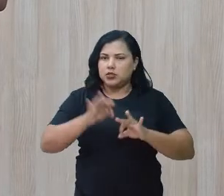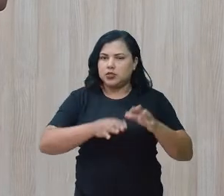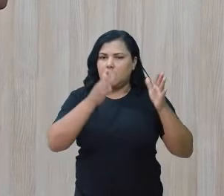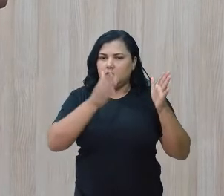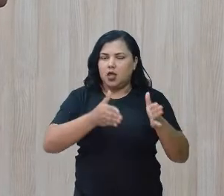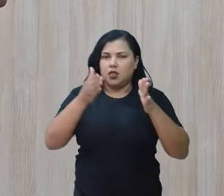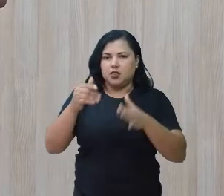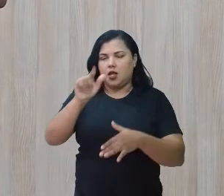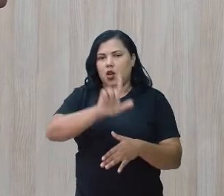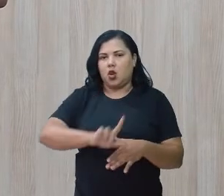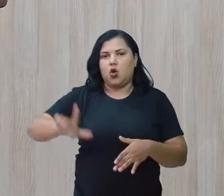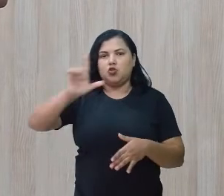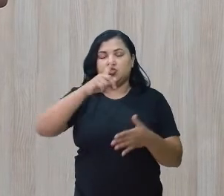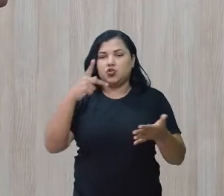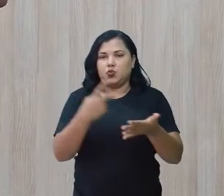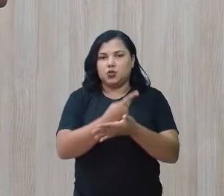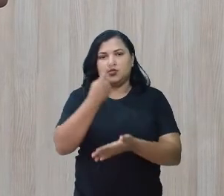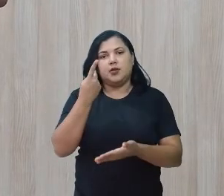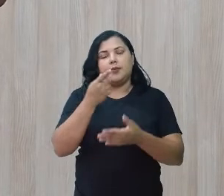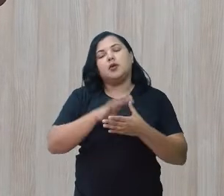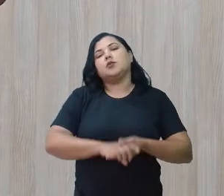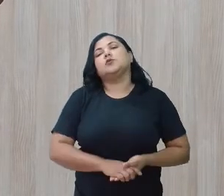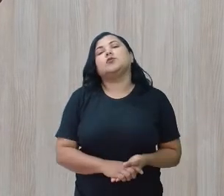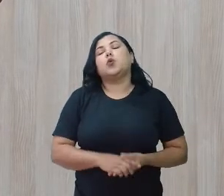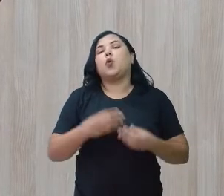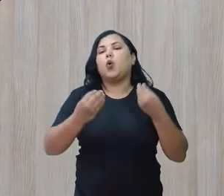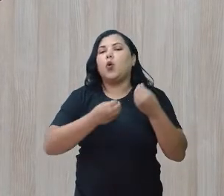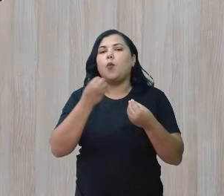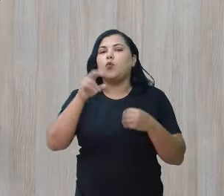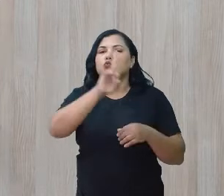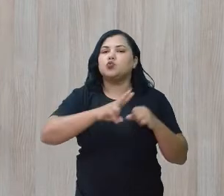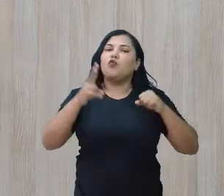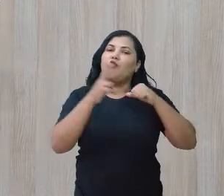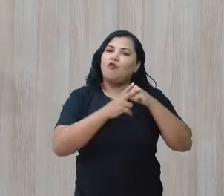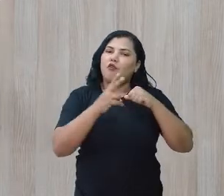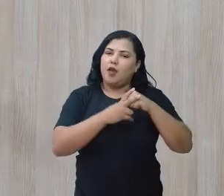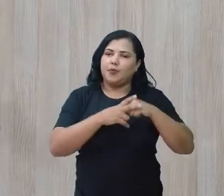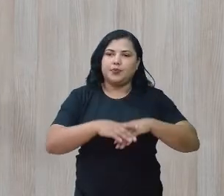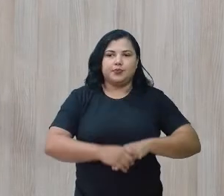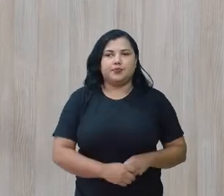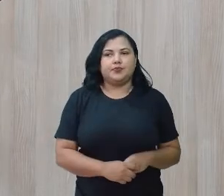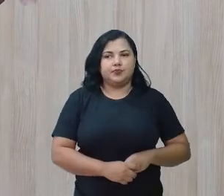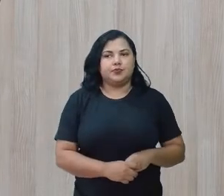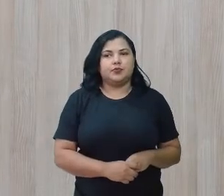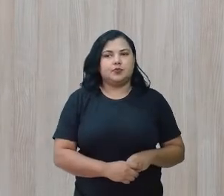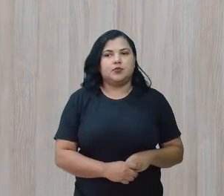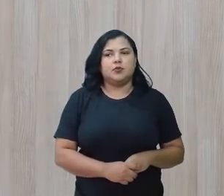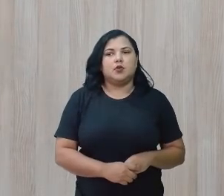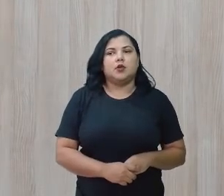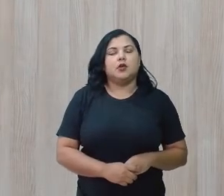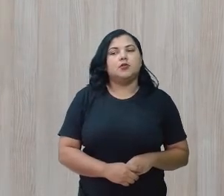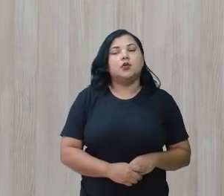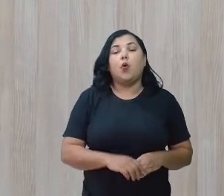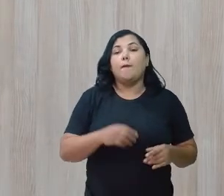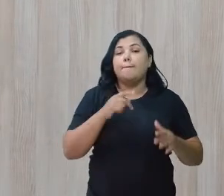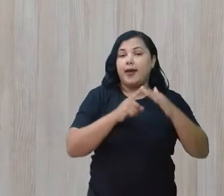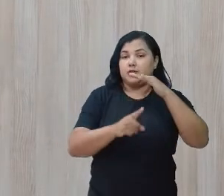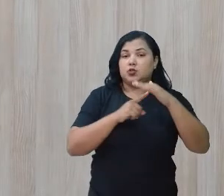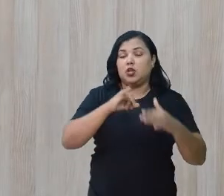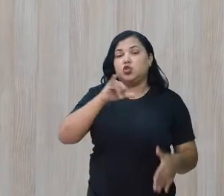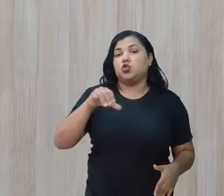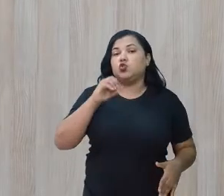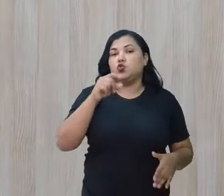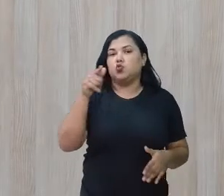sequência lógica de acontecimentos, de fatos, através do uso dos verbos. Então, ó, o personagem João